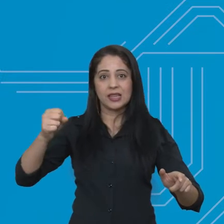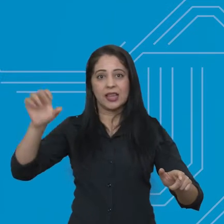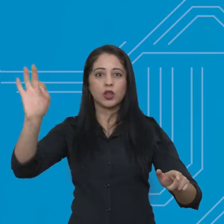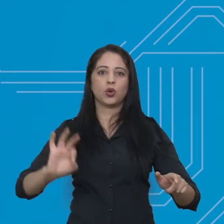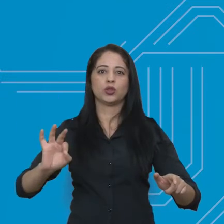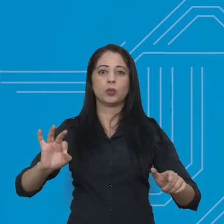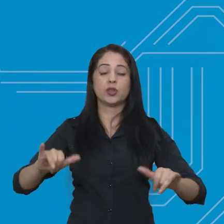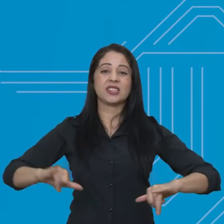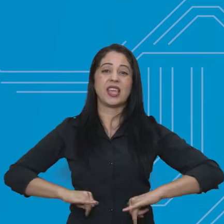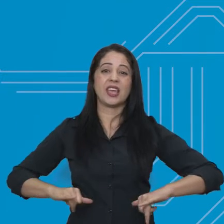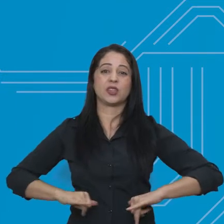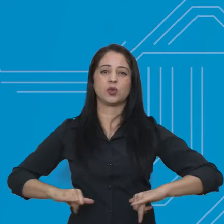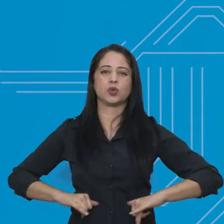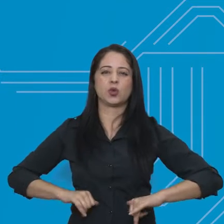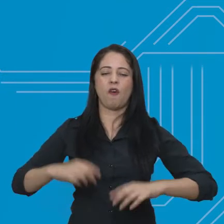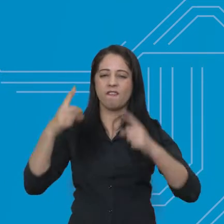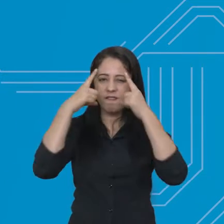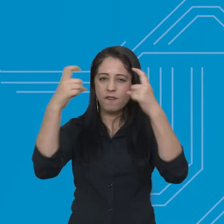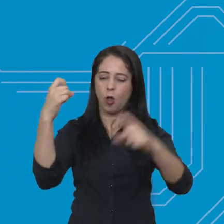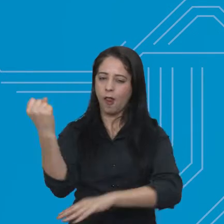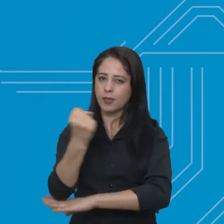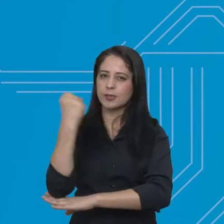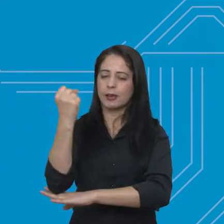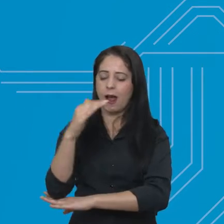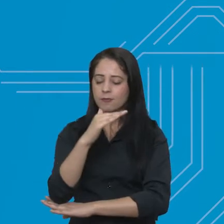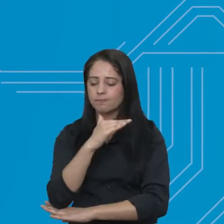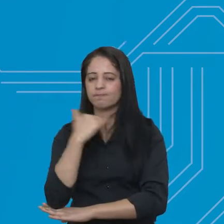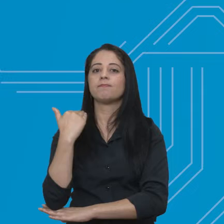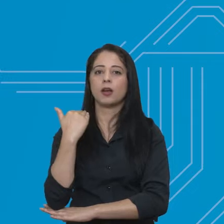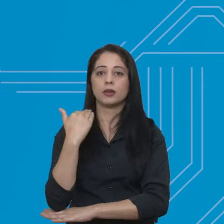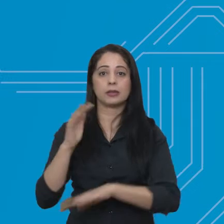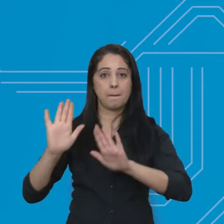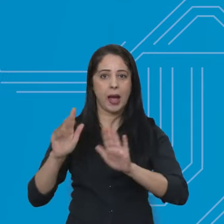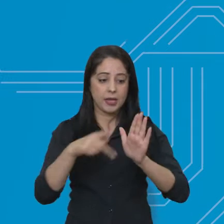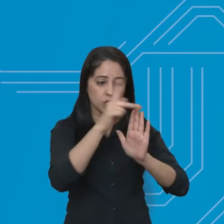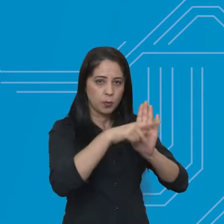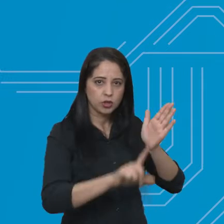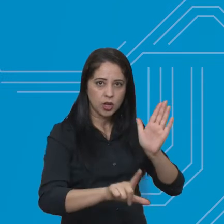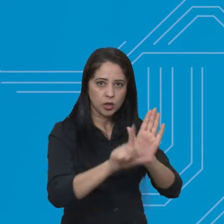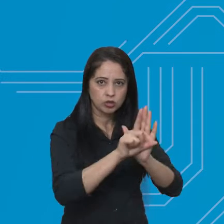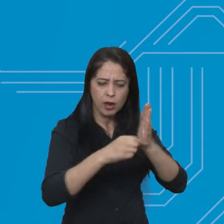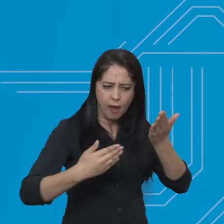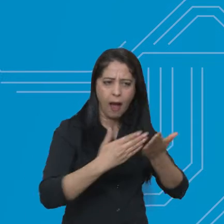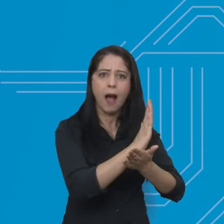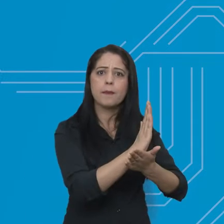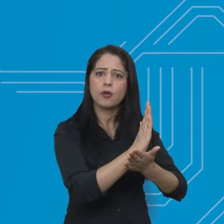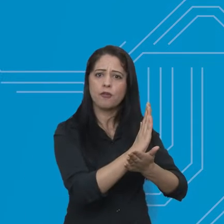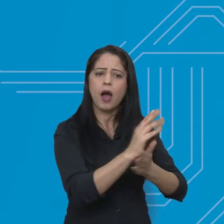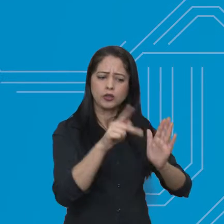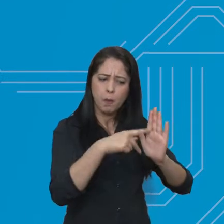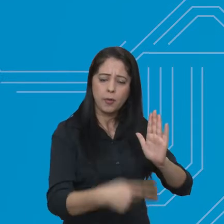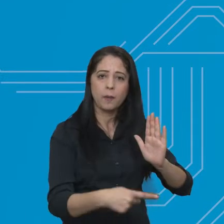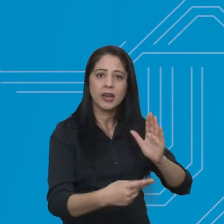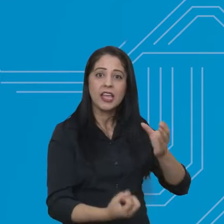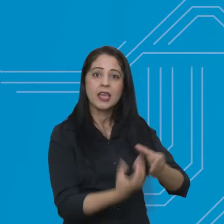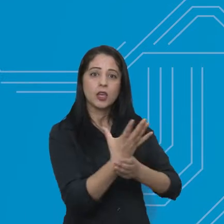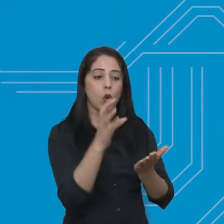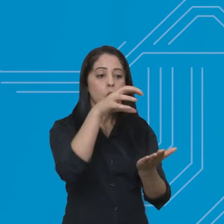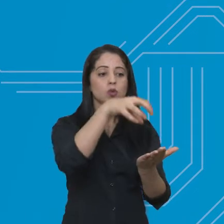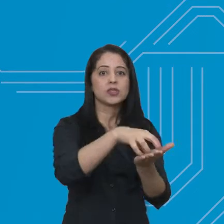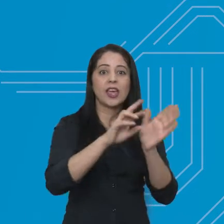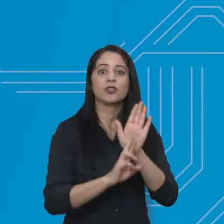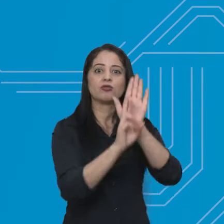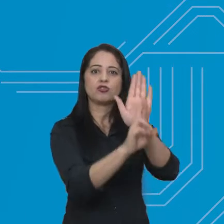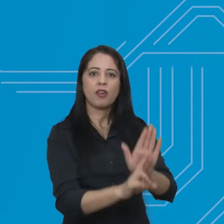de 78% das mortes violentas no Brasil. Por outro lado, um projeto de lei aprovado na Câmara criou